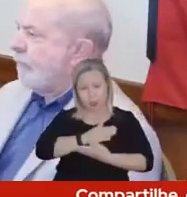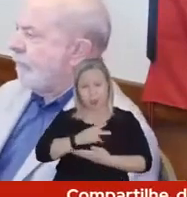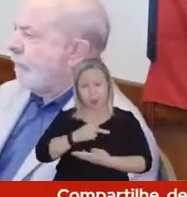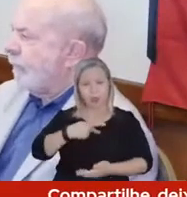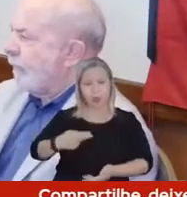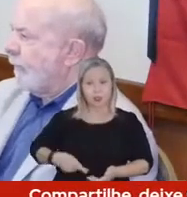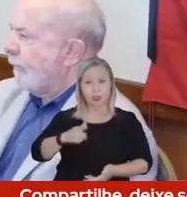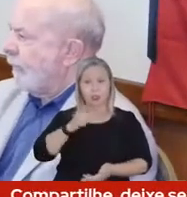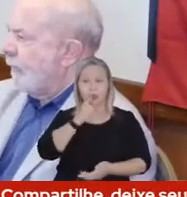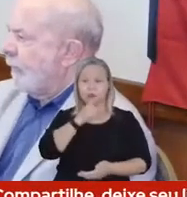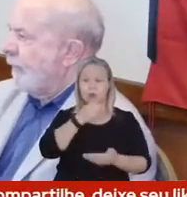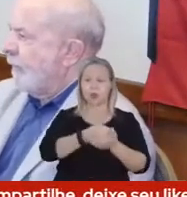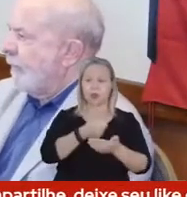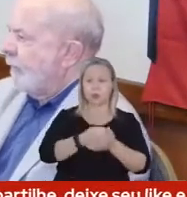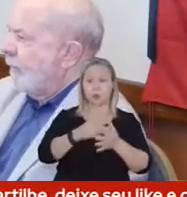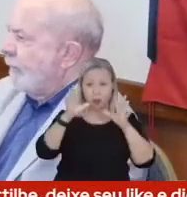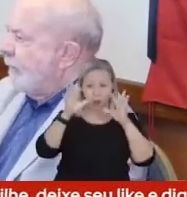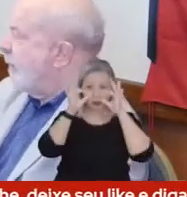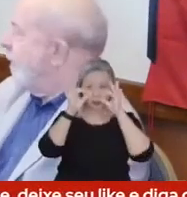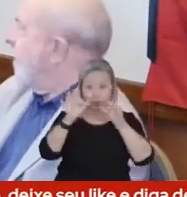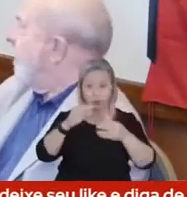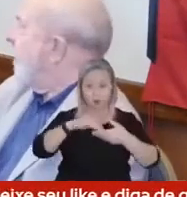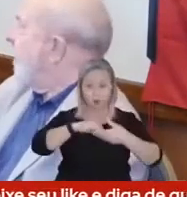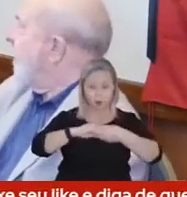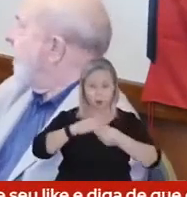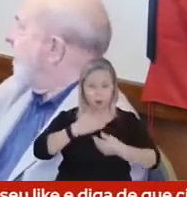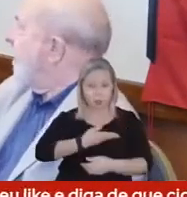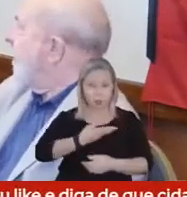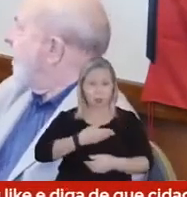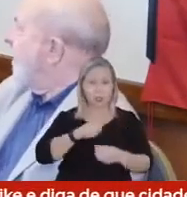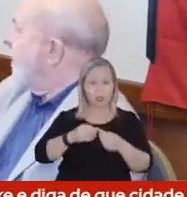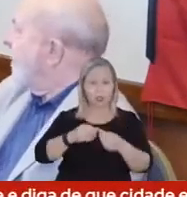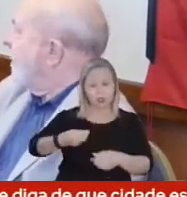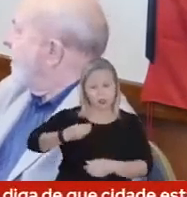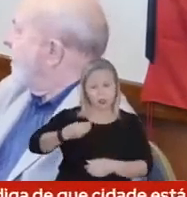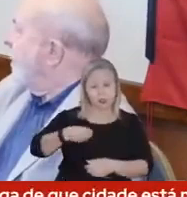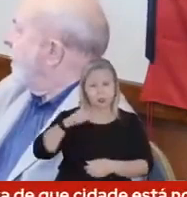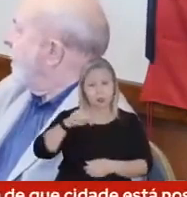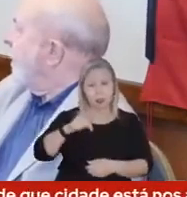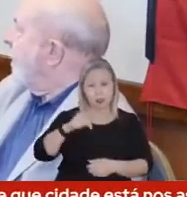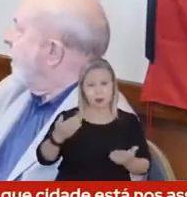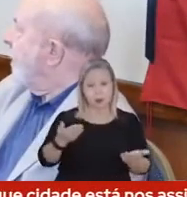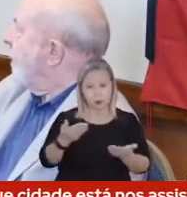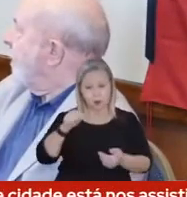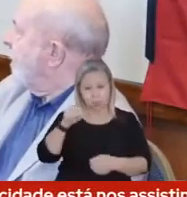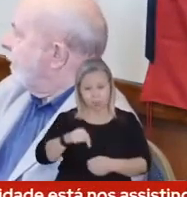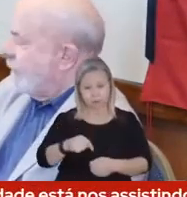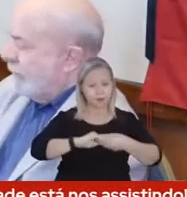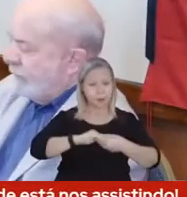pelo companheirismo para nós estarmos aqui hoje. Não somente com esses companheiros e companheiras, mas também com os nomes